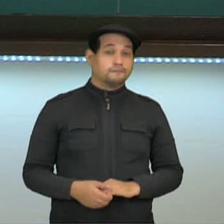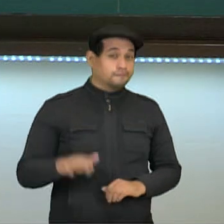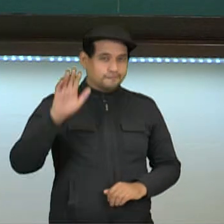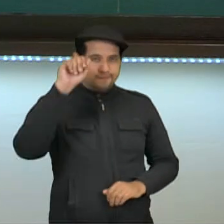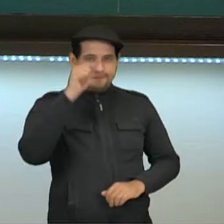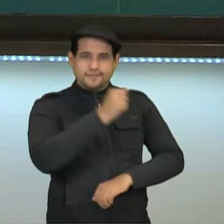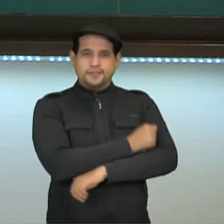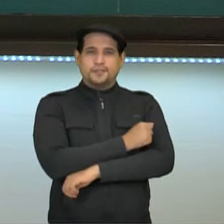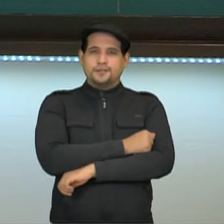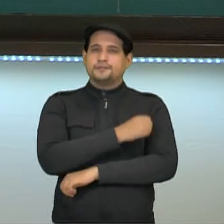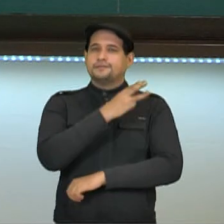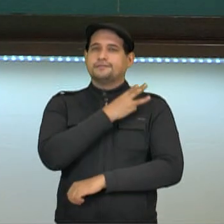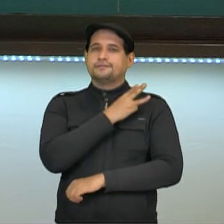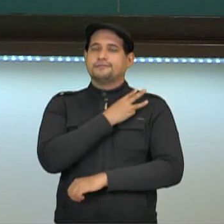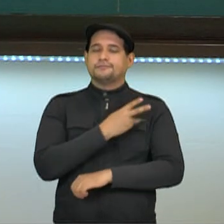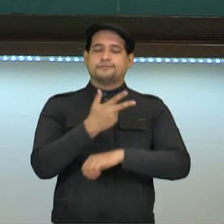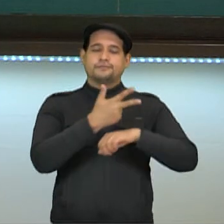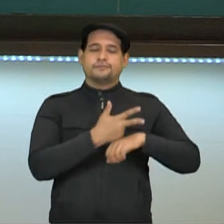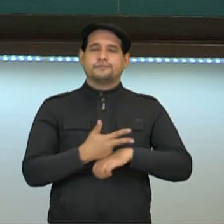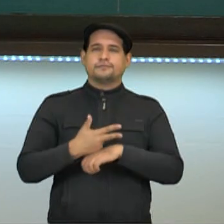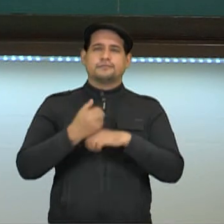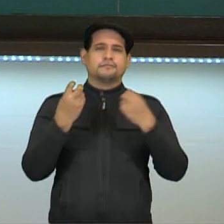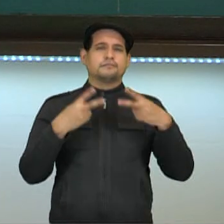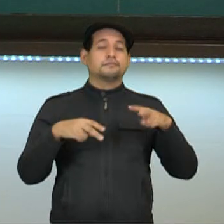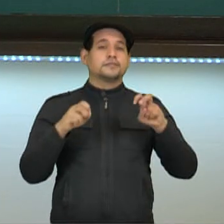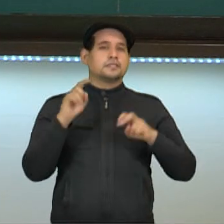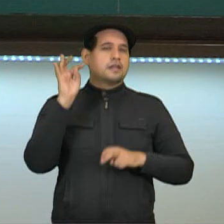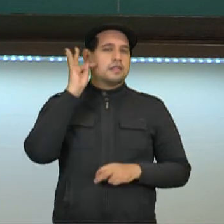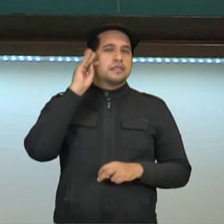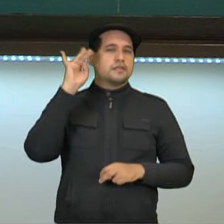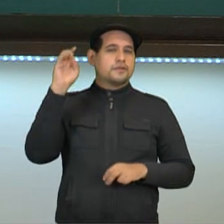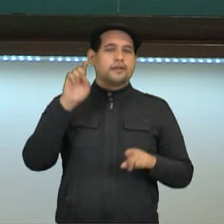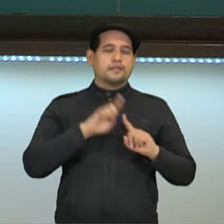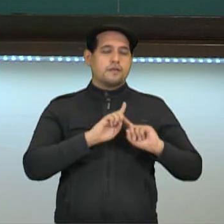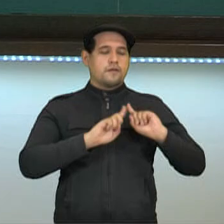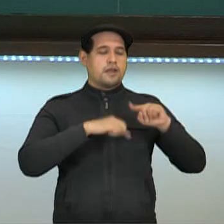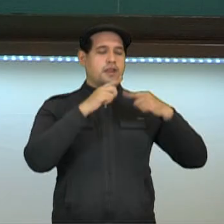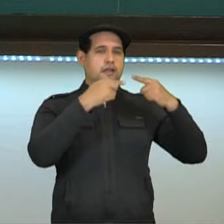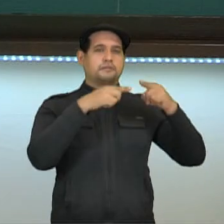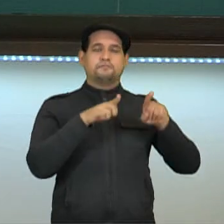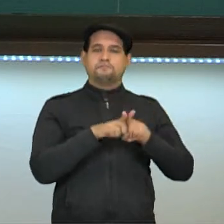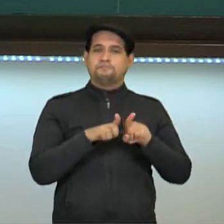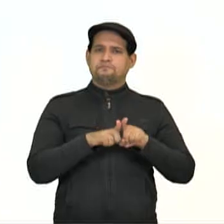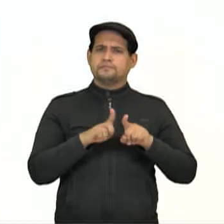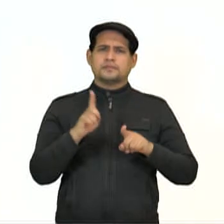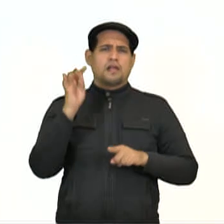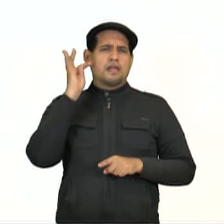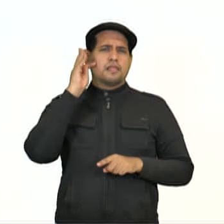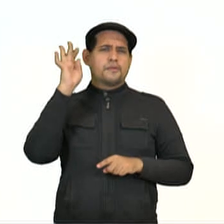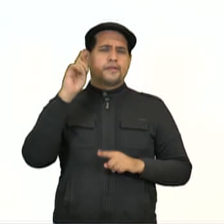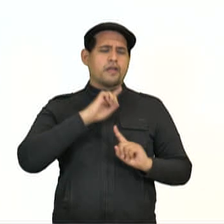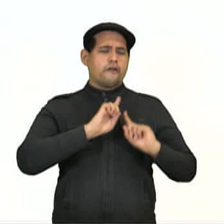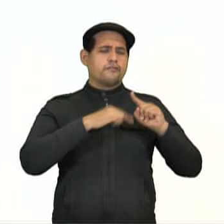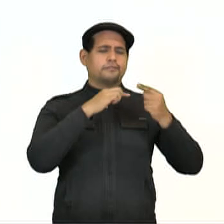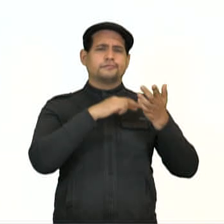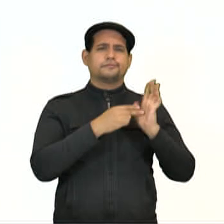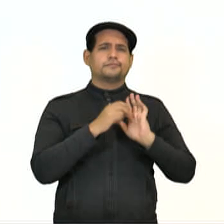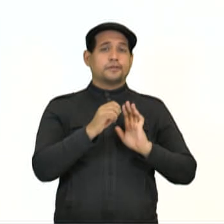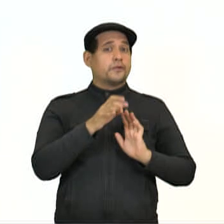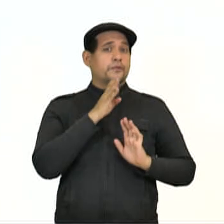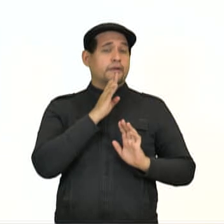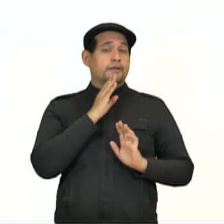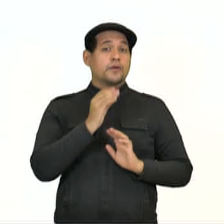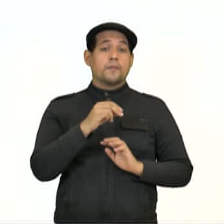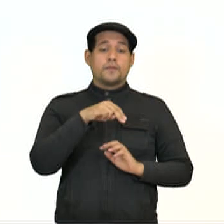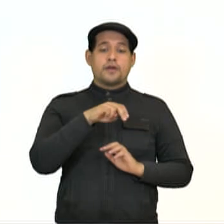Olá, estudantes da terceira série. Nesse vídeo vamos falar sobre a teoria sintética da evolução. A teoria sintética da evolução, também conhecida